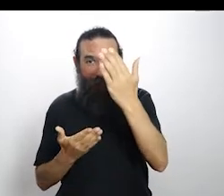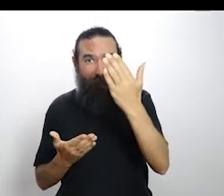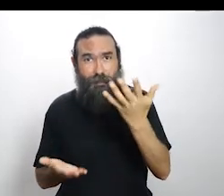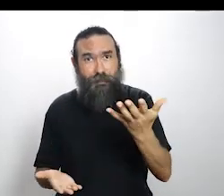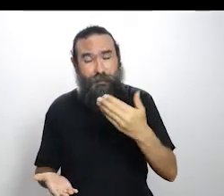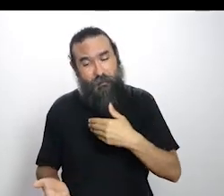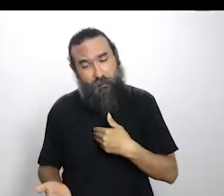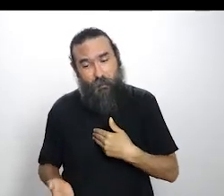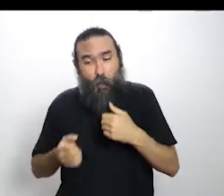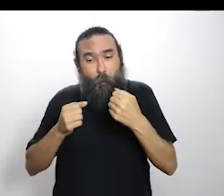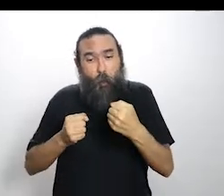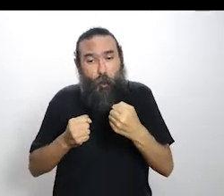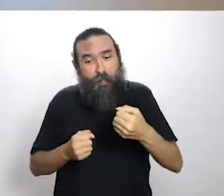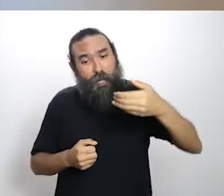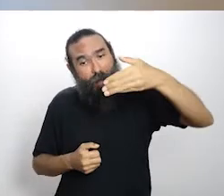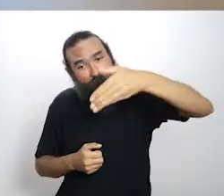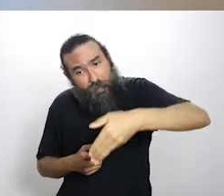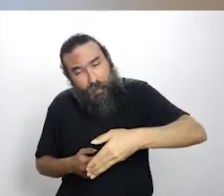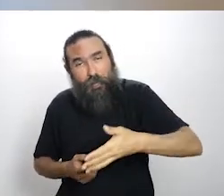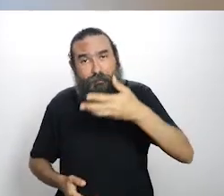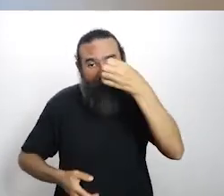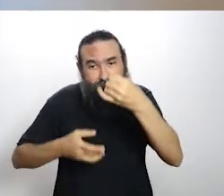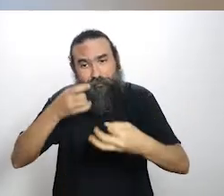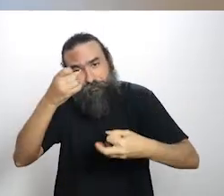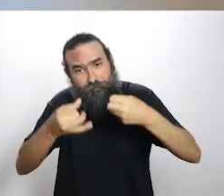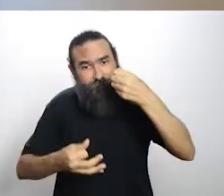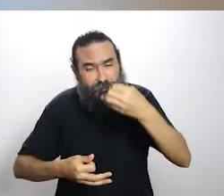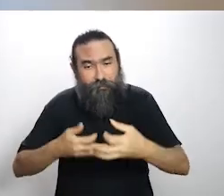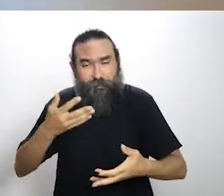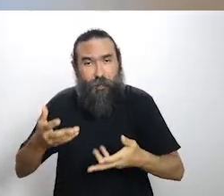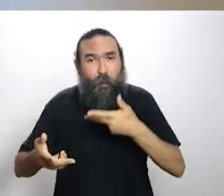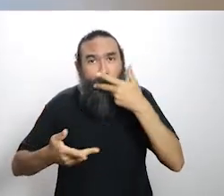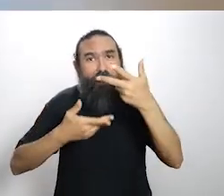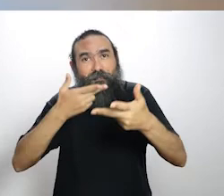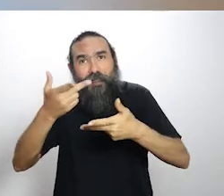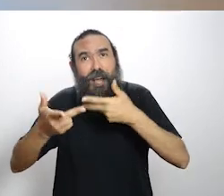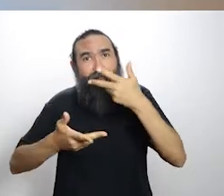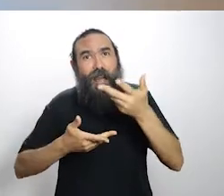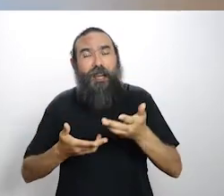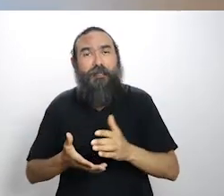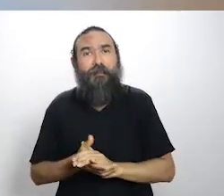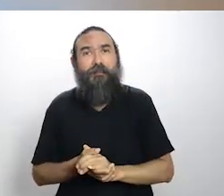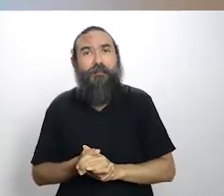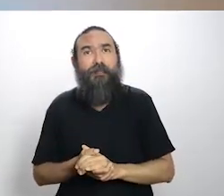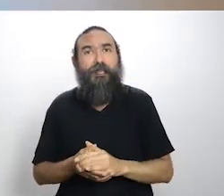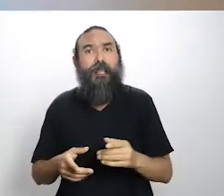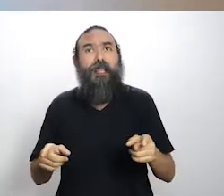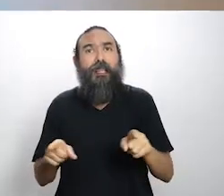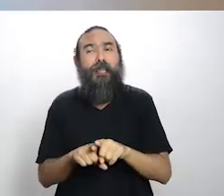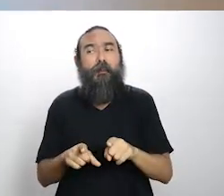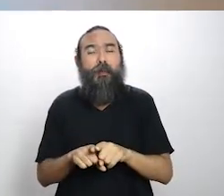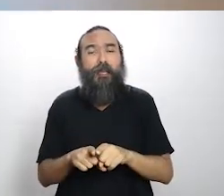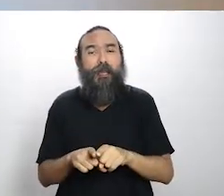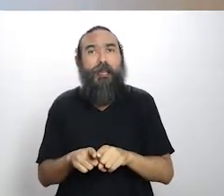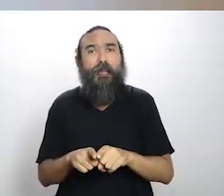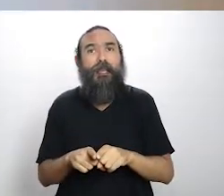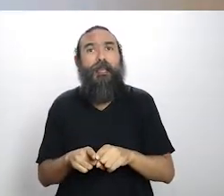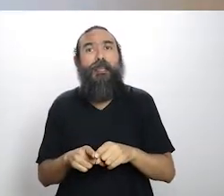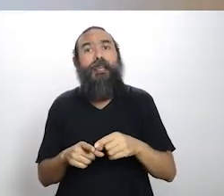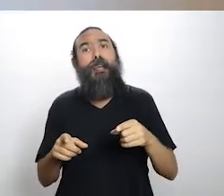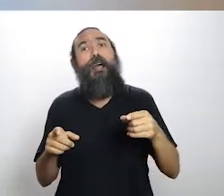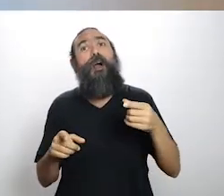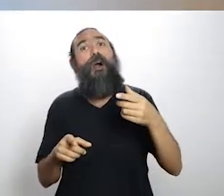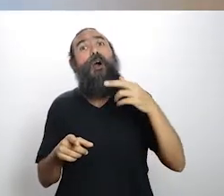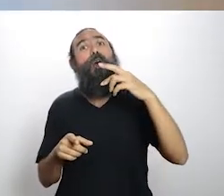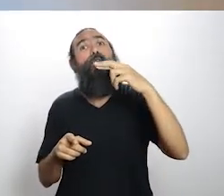pelas falas de quem me antecedeu, agradecer também a quem está acompanhando